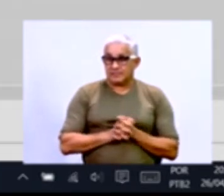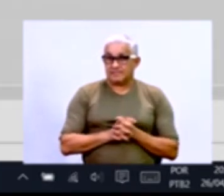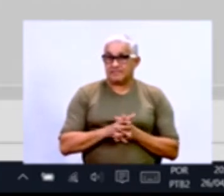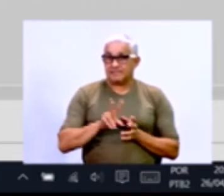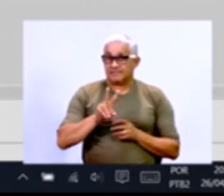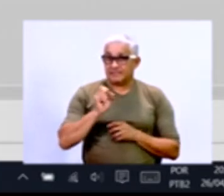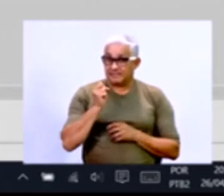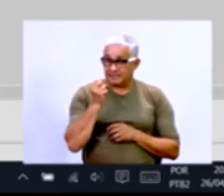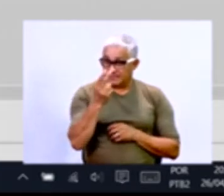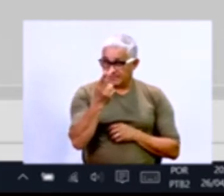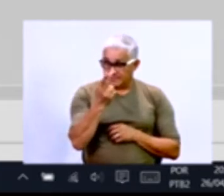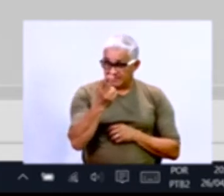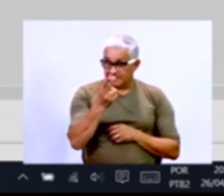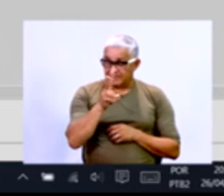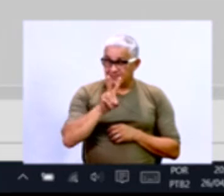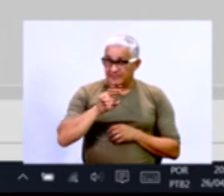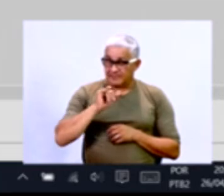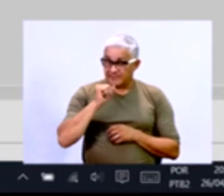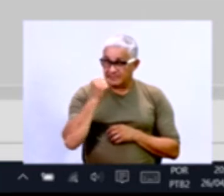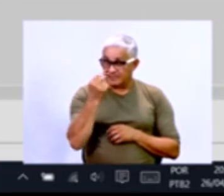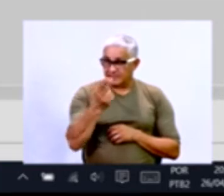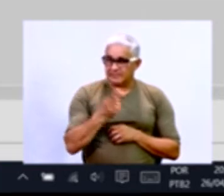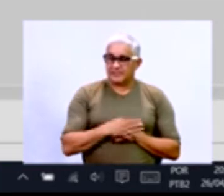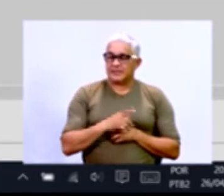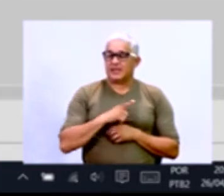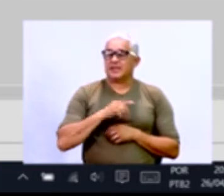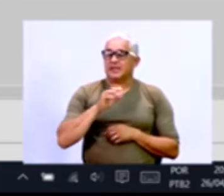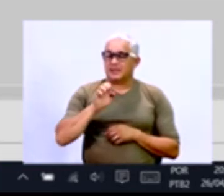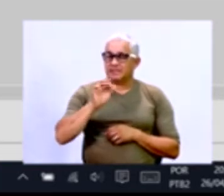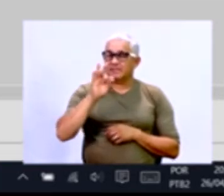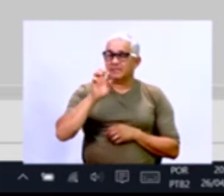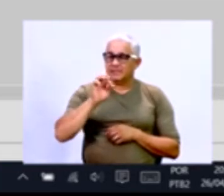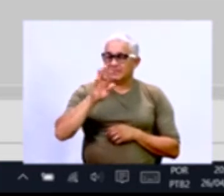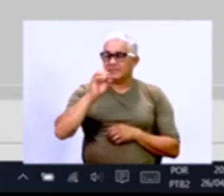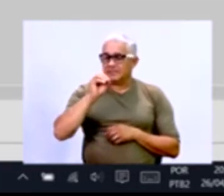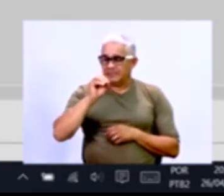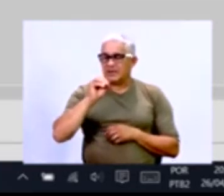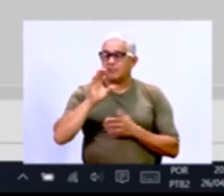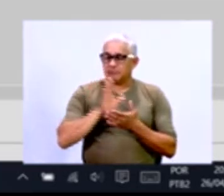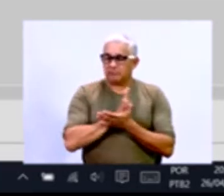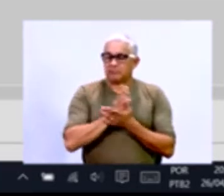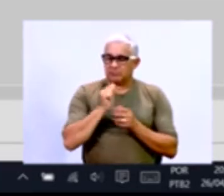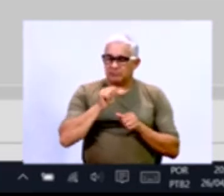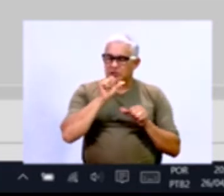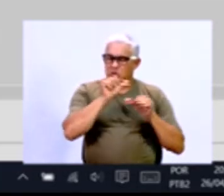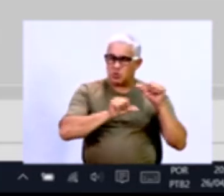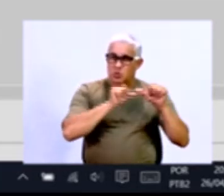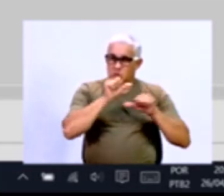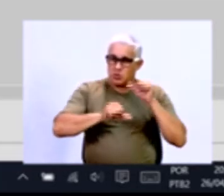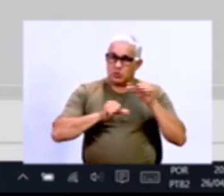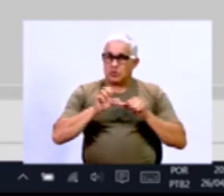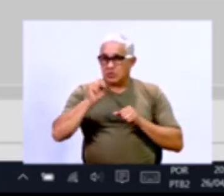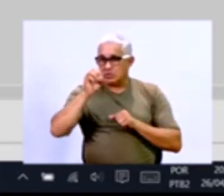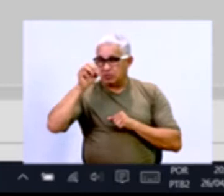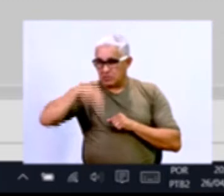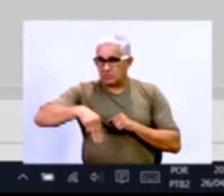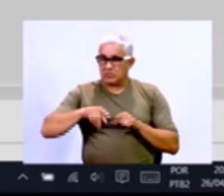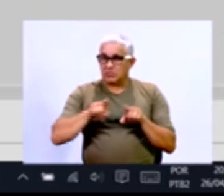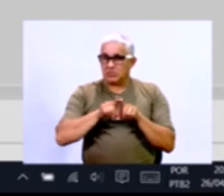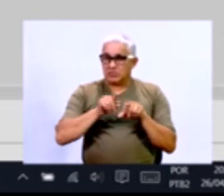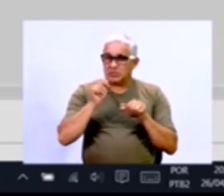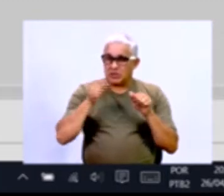Viram? Então, são os efeitos que a gente tem aqui para modificar o som. E dá para fazer muitas coisas, olha, dá para